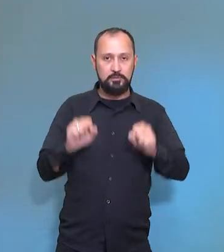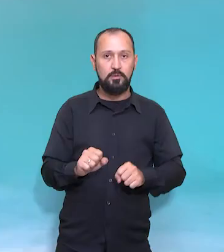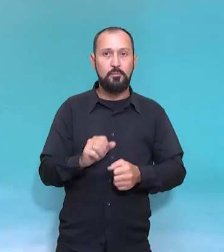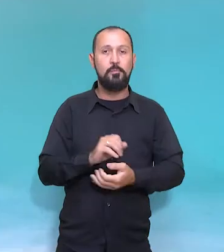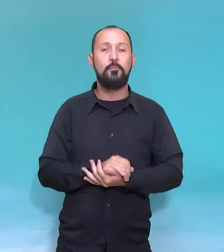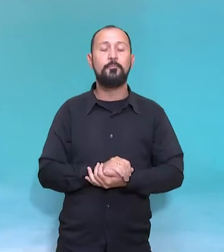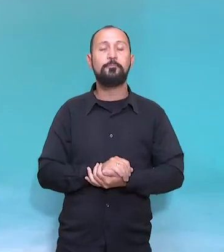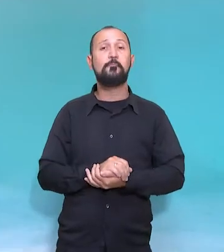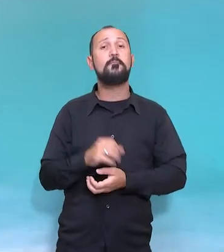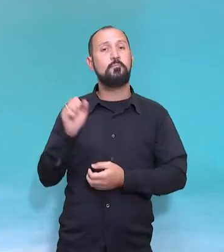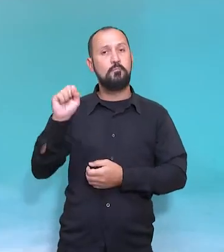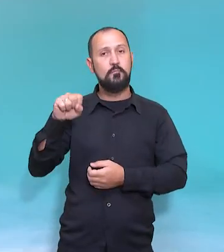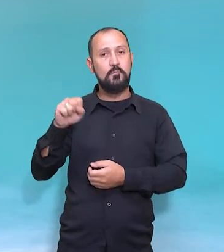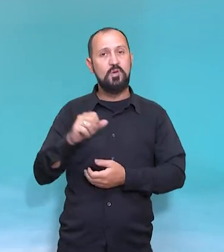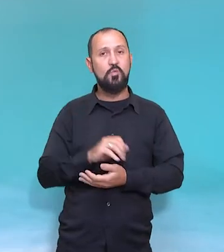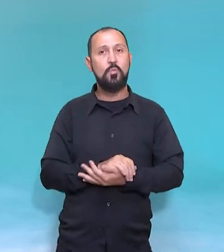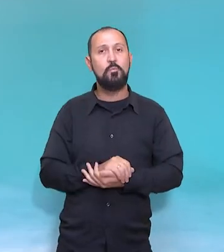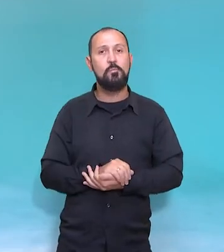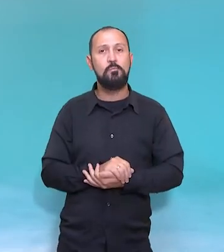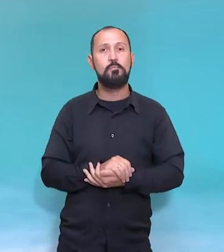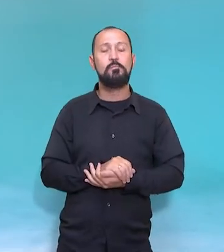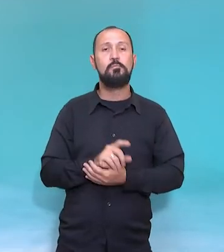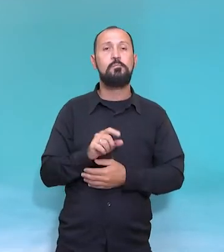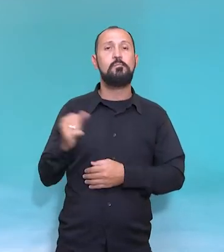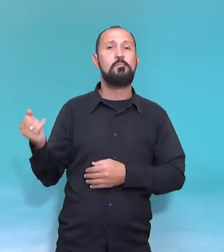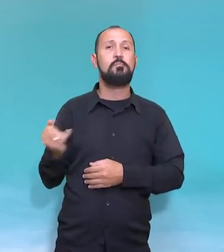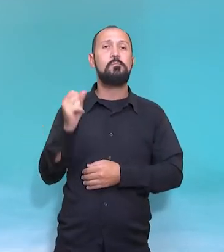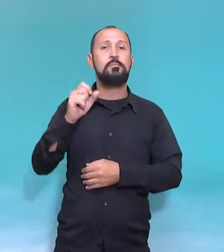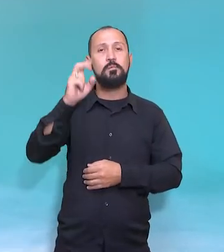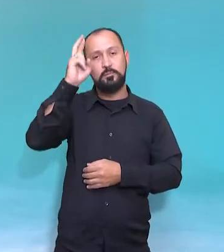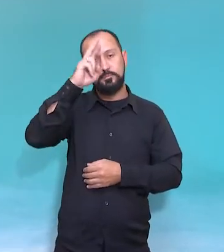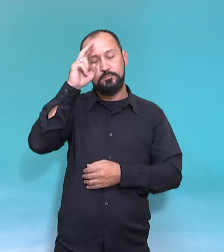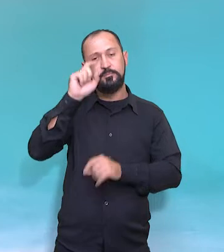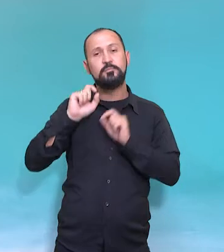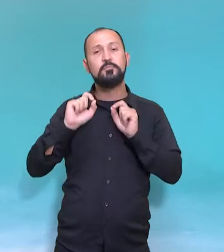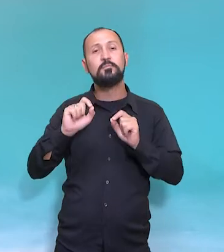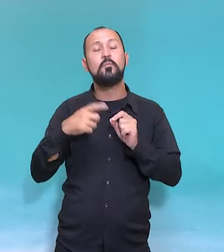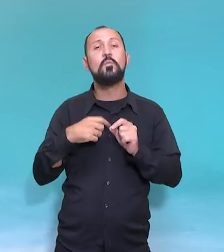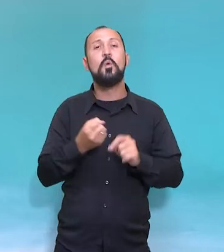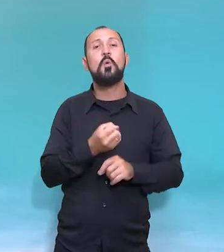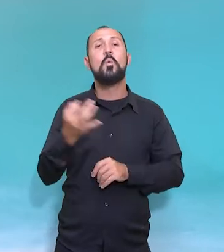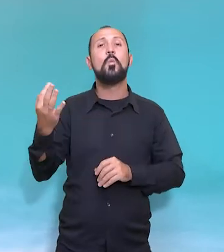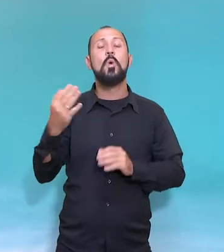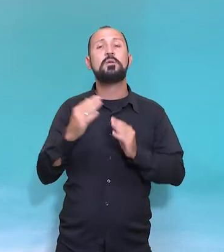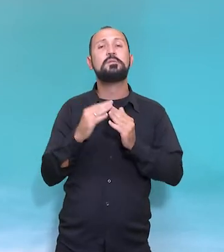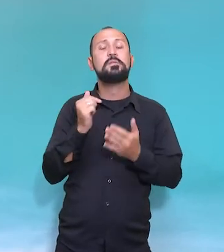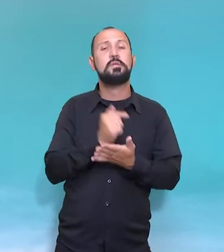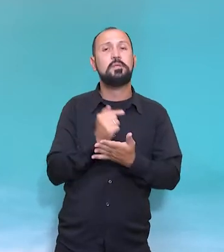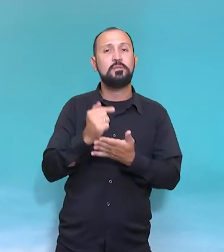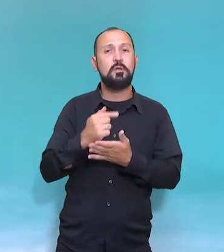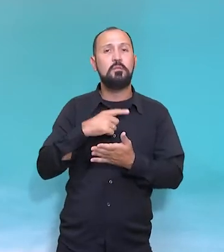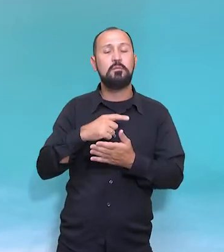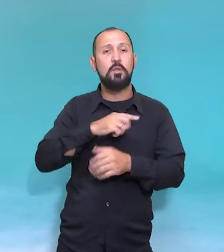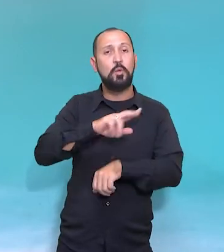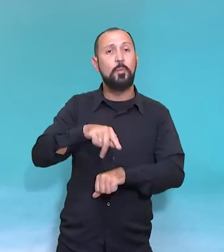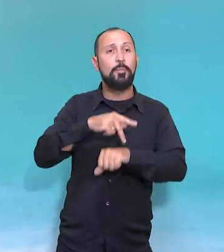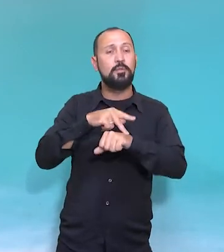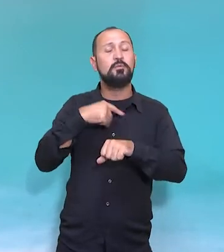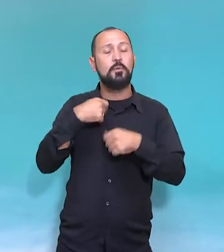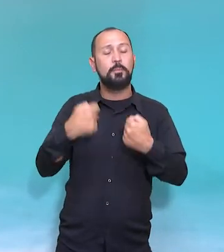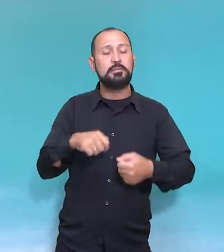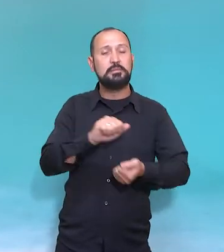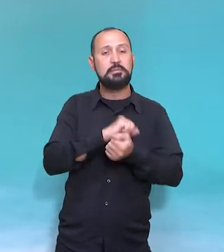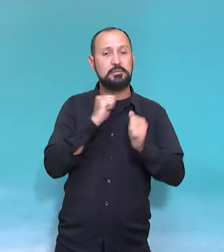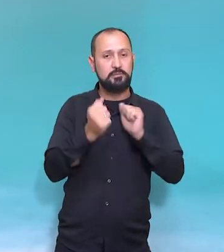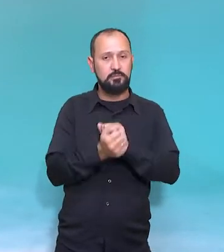sistema, é isso? Exatamente, Paulo. E isso é importante a gente levar em consideração quantos cartórios a gente tem no país